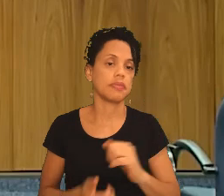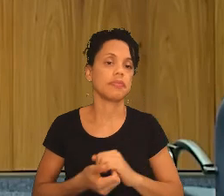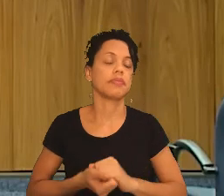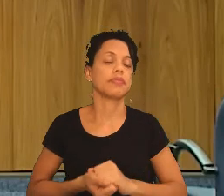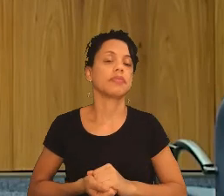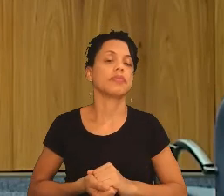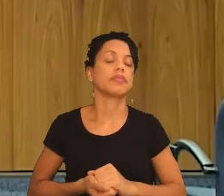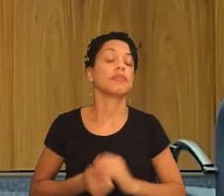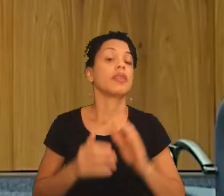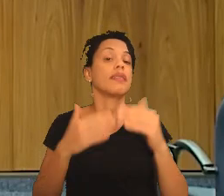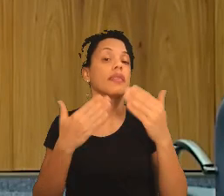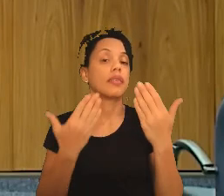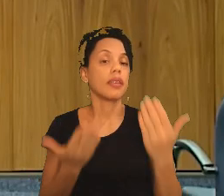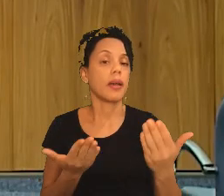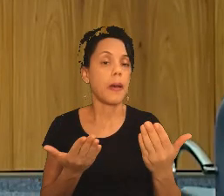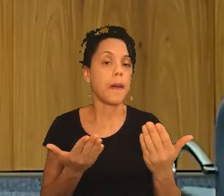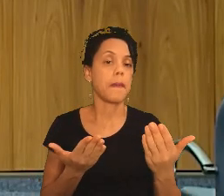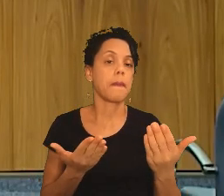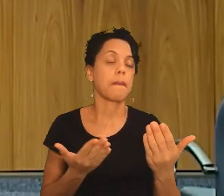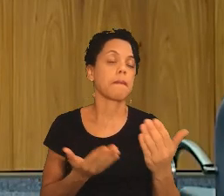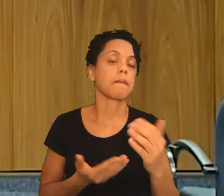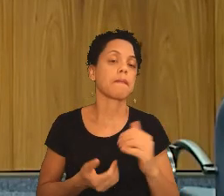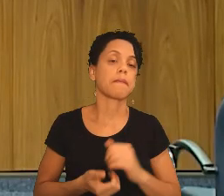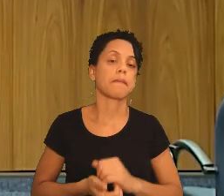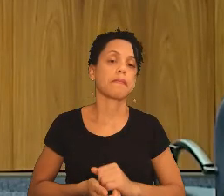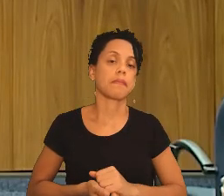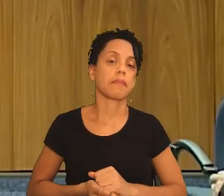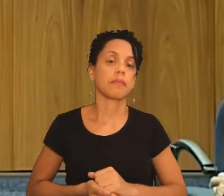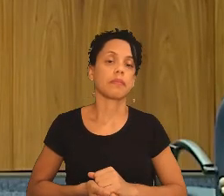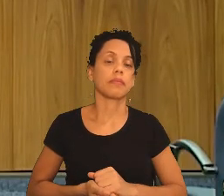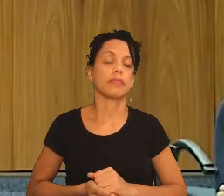sei se chegou aqui a professora Manuela Carneiro da Cunha.